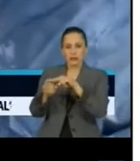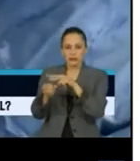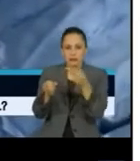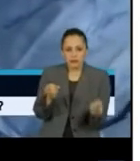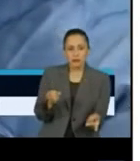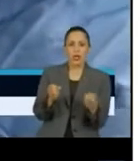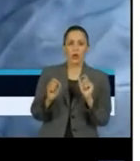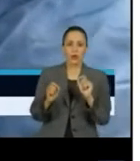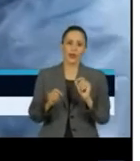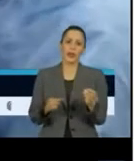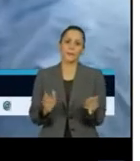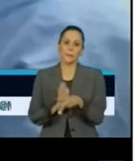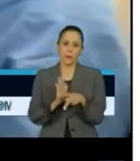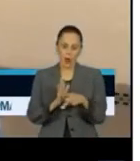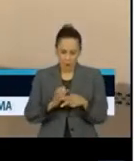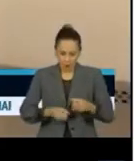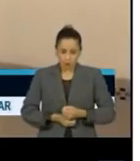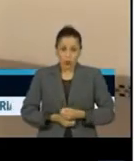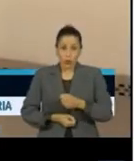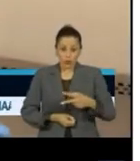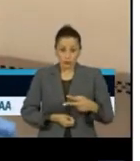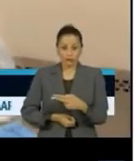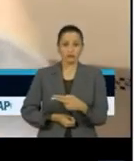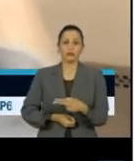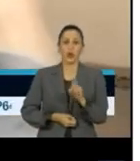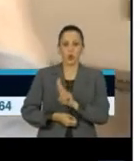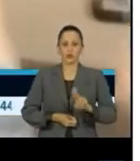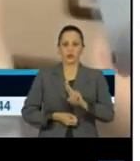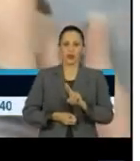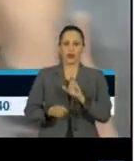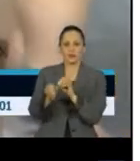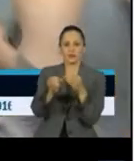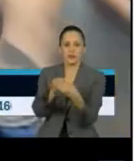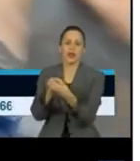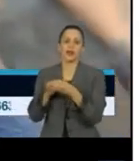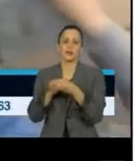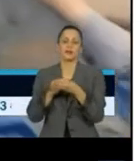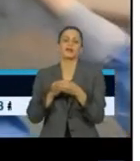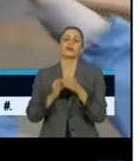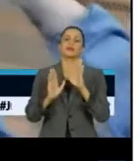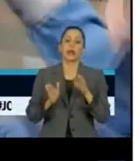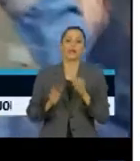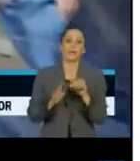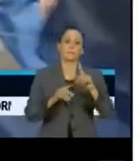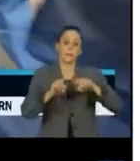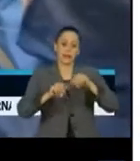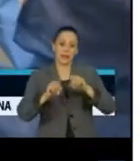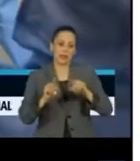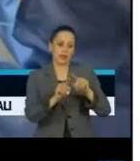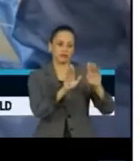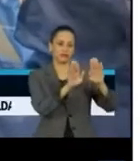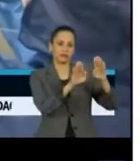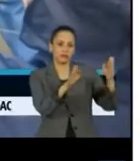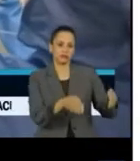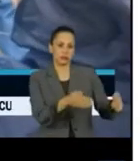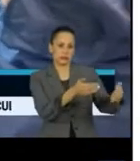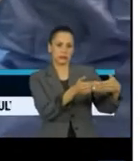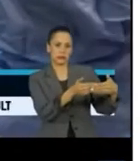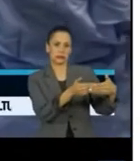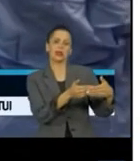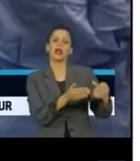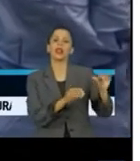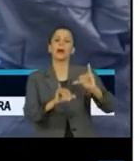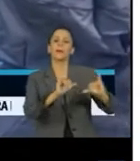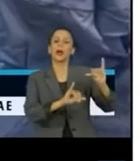umbilicais coletados em maternidades. O material será identificado, isolado e cultivado nos laboratórios do Centro